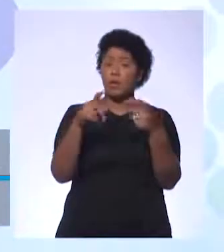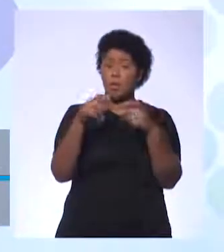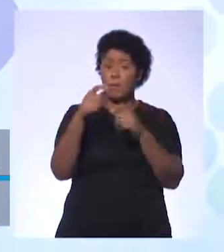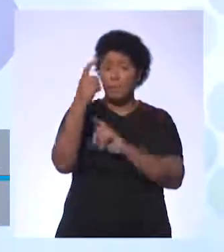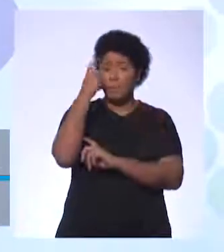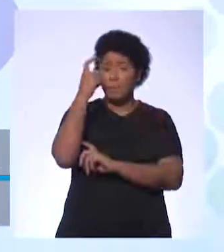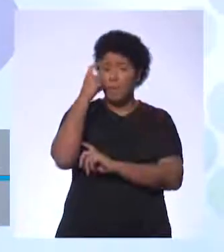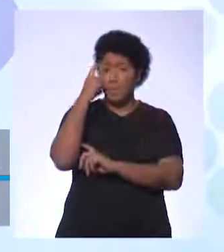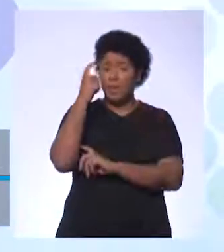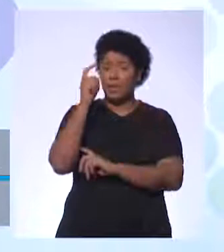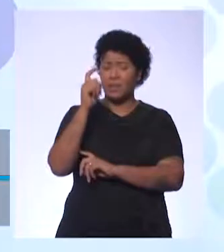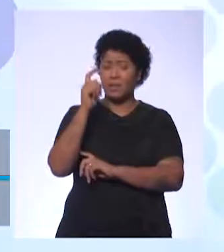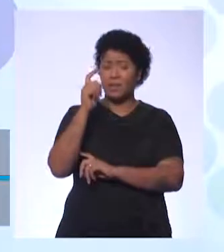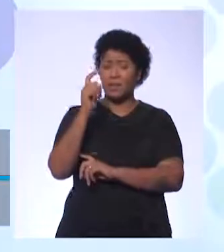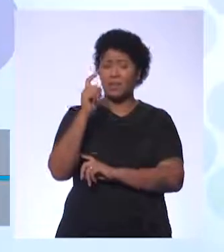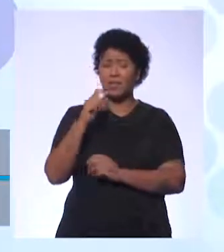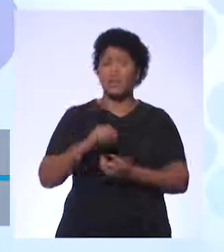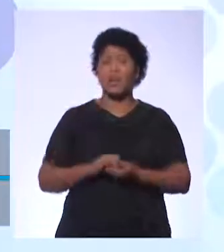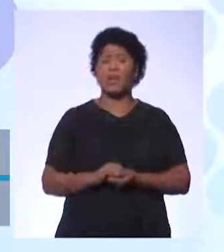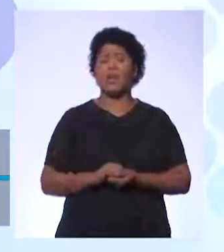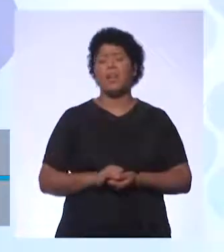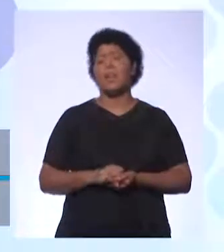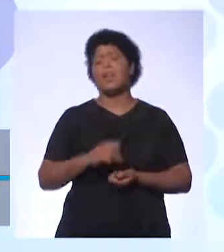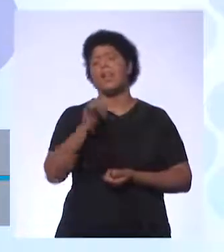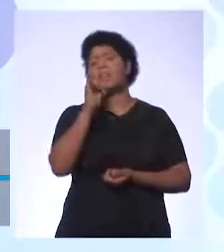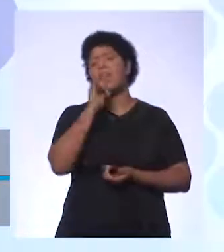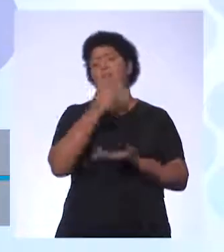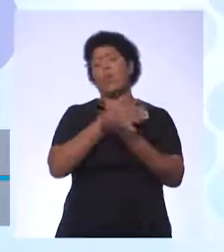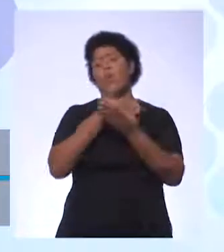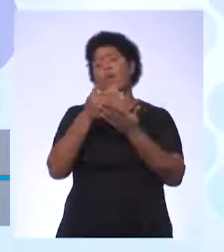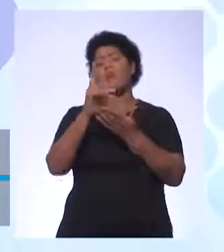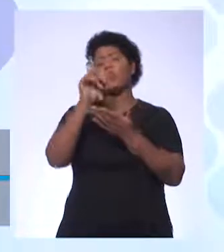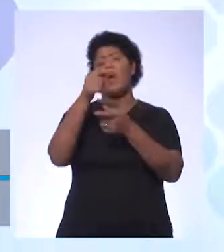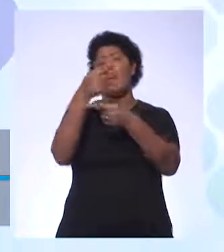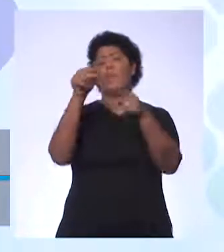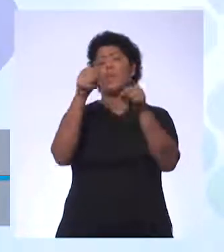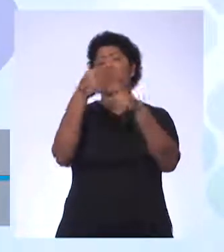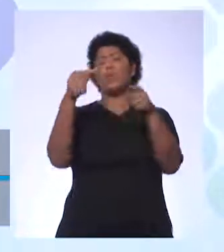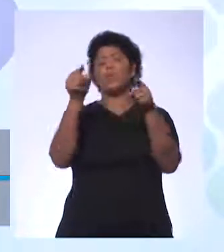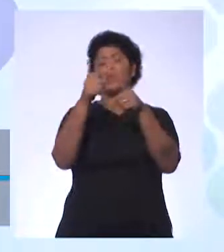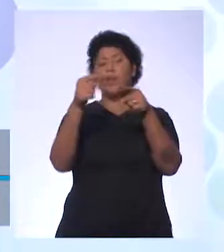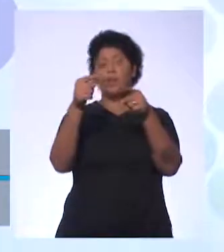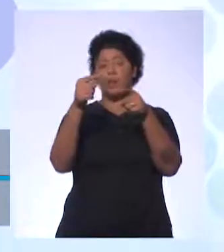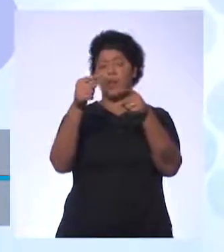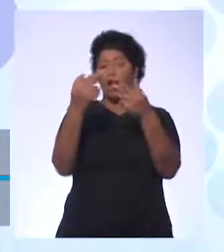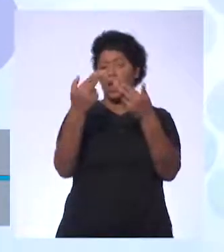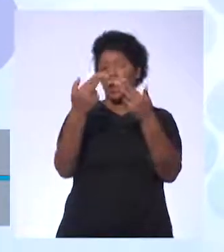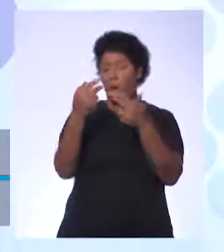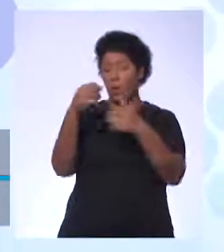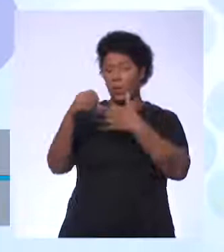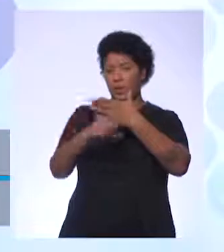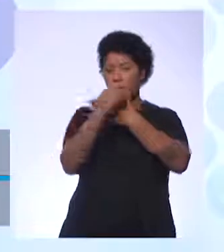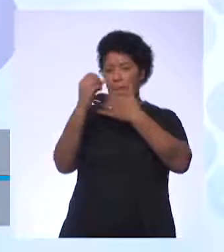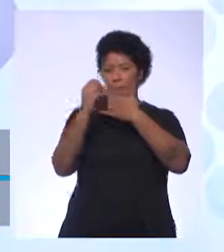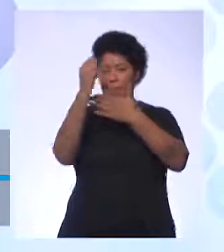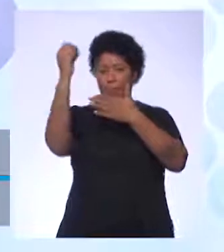pensando. Vinheta. Vinheta é uma abertura, uma musiquinha simples. Nós temos aí do Centro de Mídia uma vinheta, né? Quando vocês